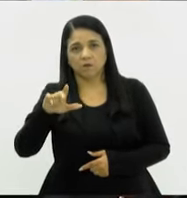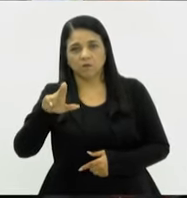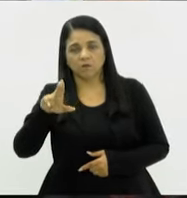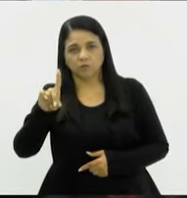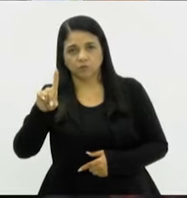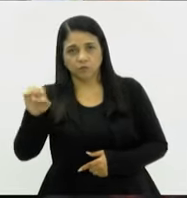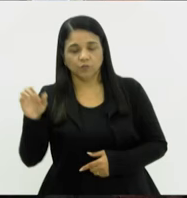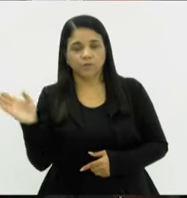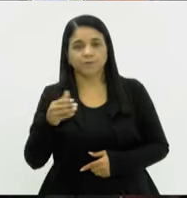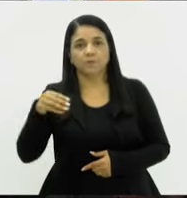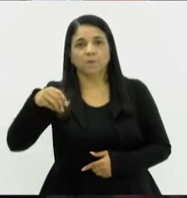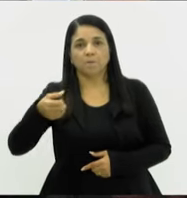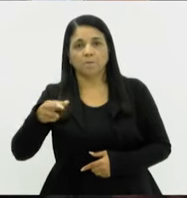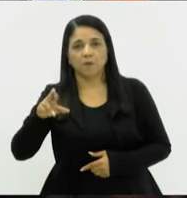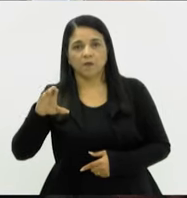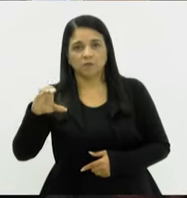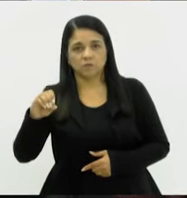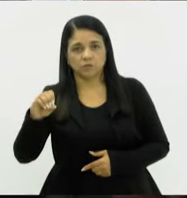Márcio Canela.